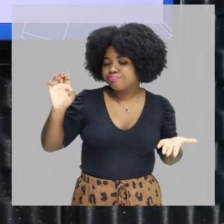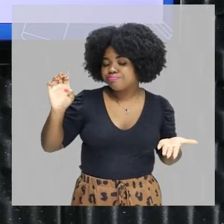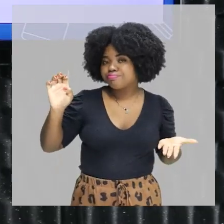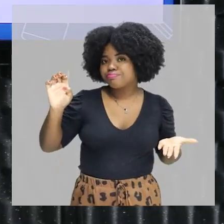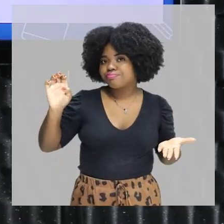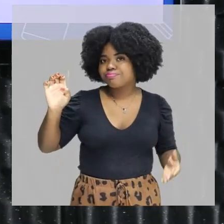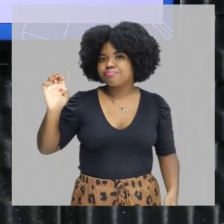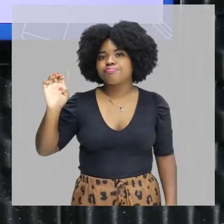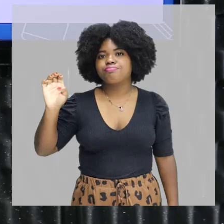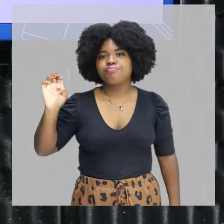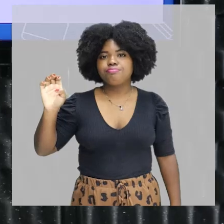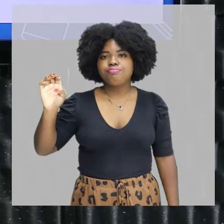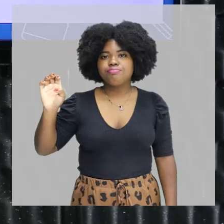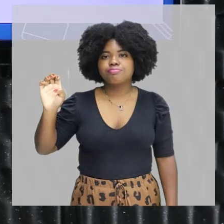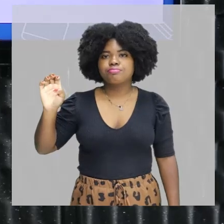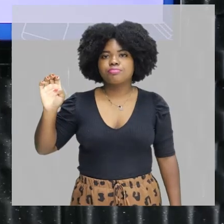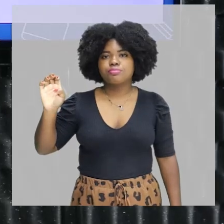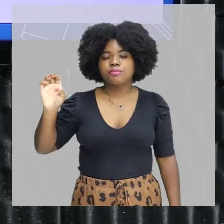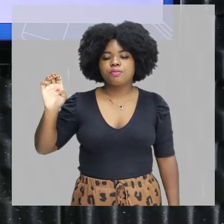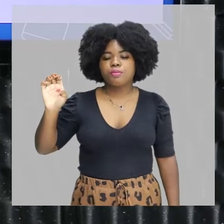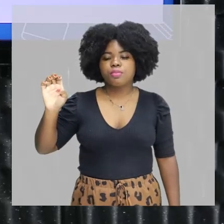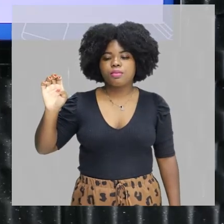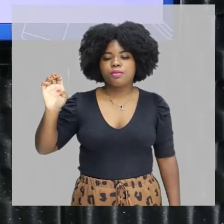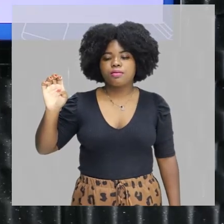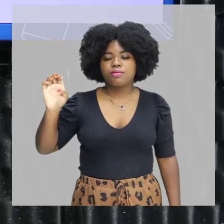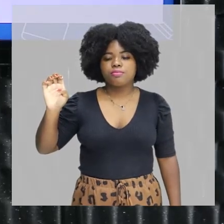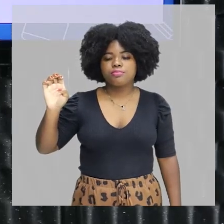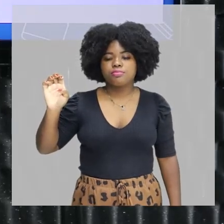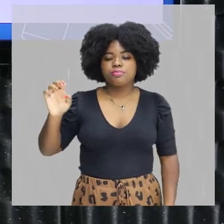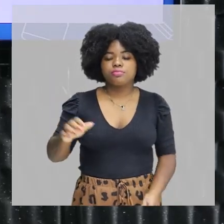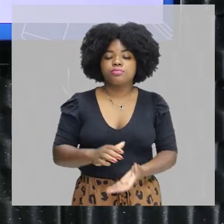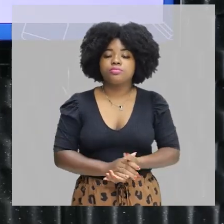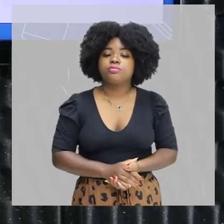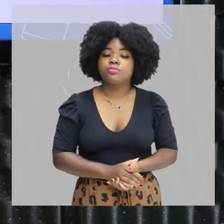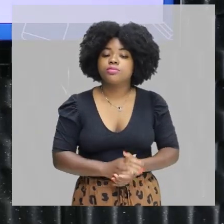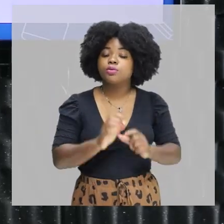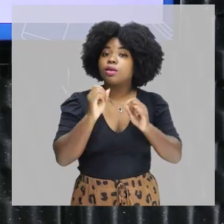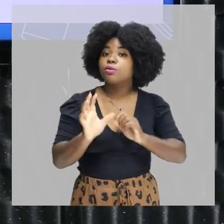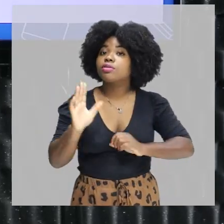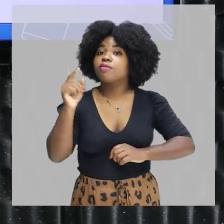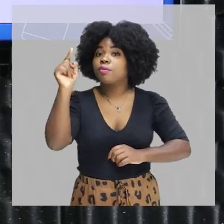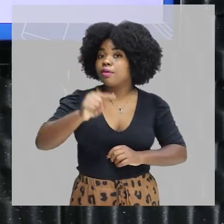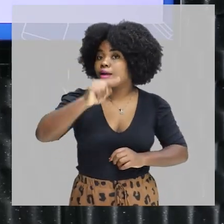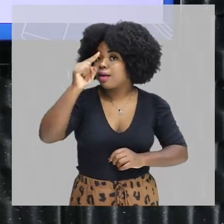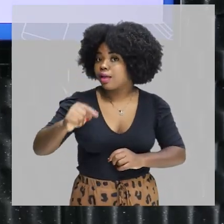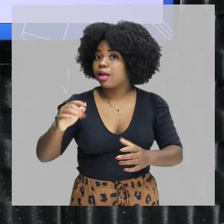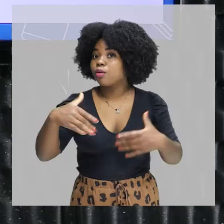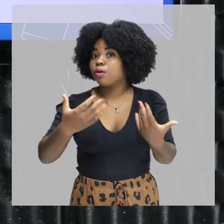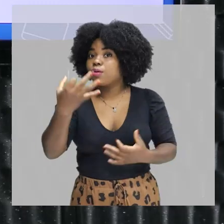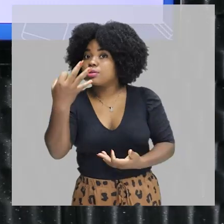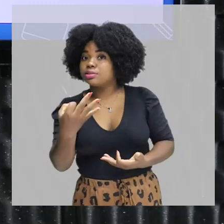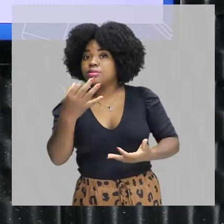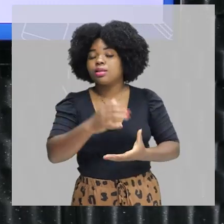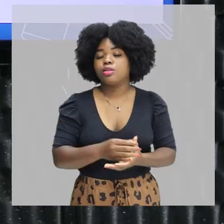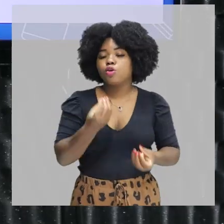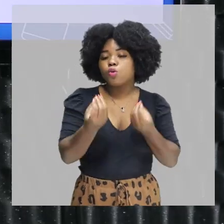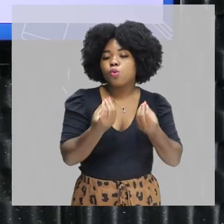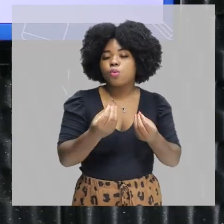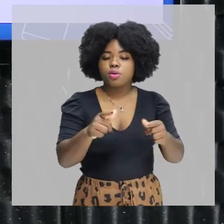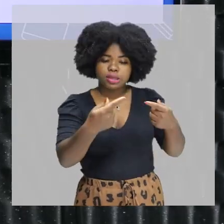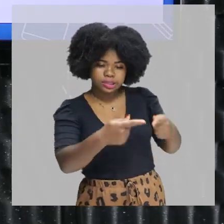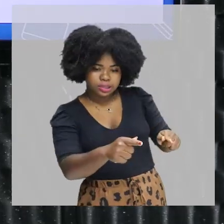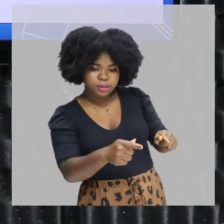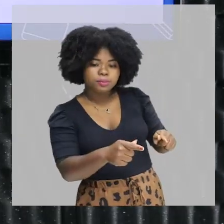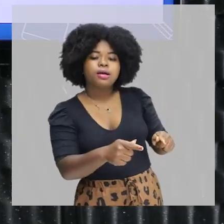desinteressei-me pelo assunto quase que simultaneamente. Então, o que você vai fazer? você vai ver onde a gramática normativa